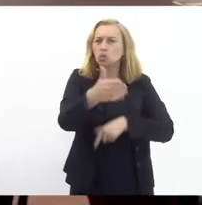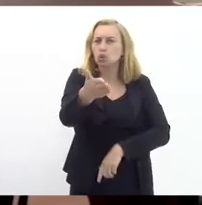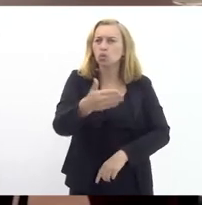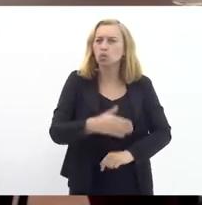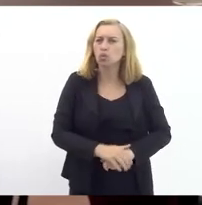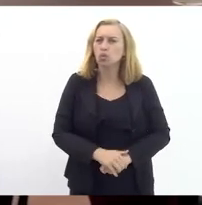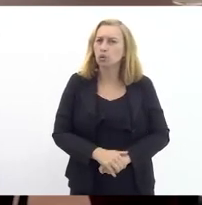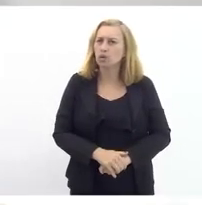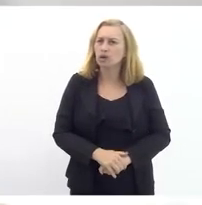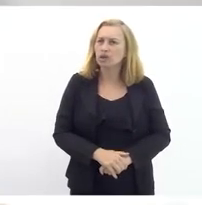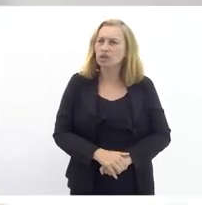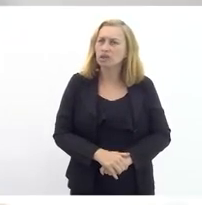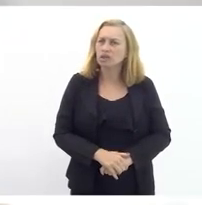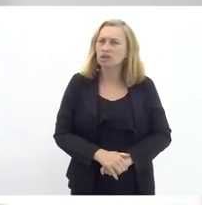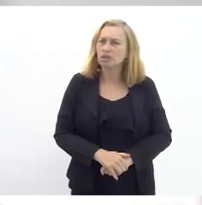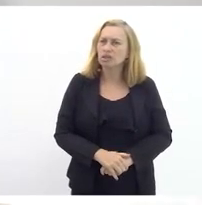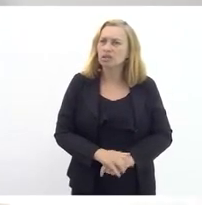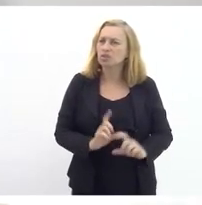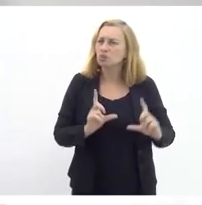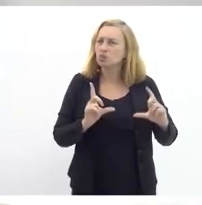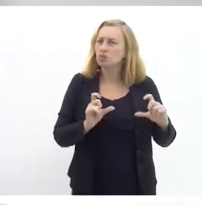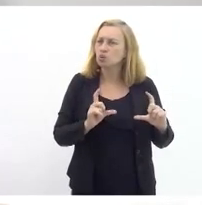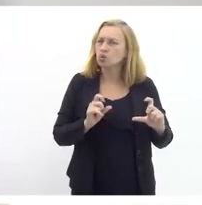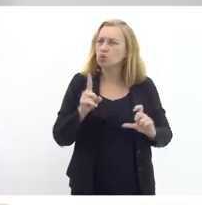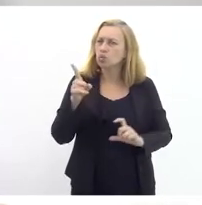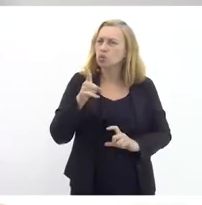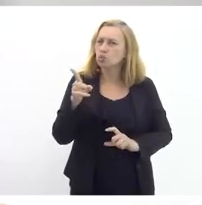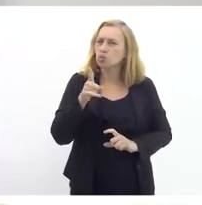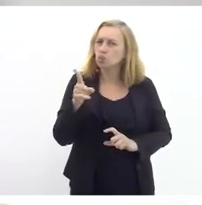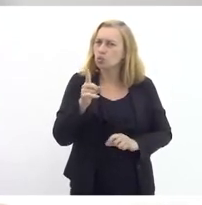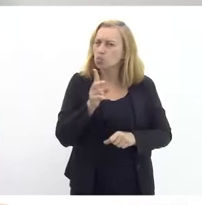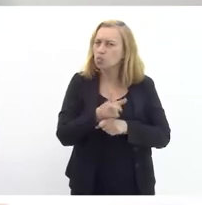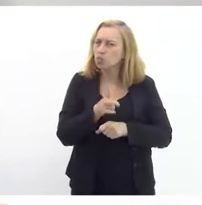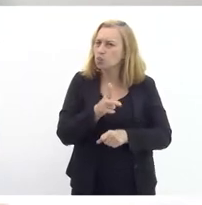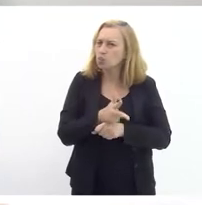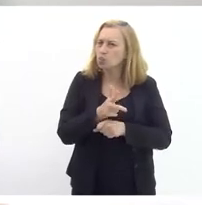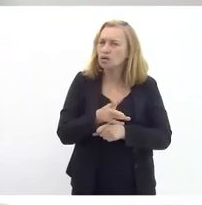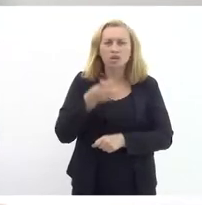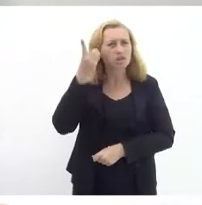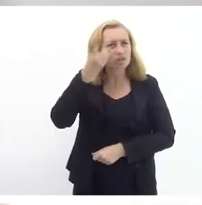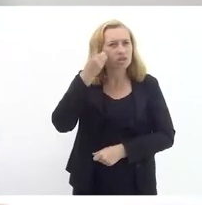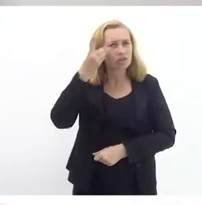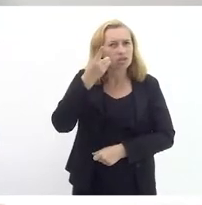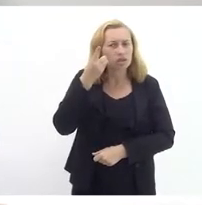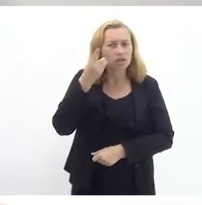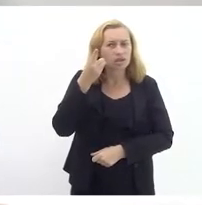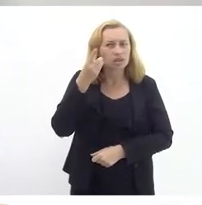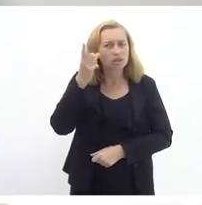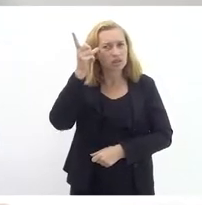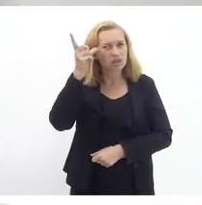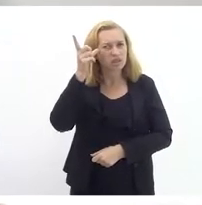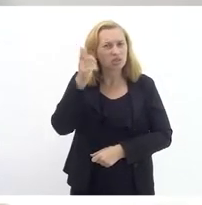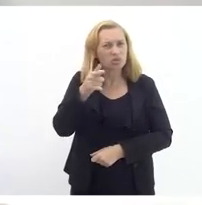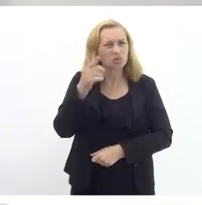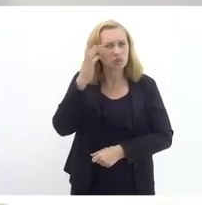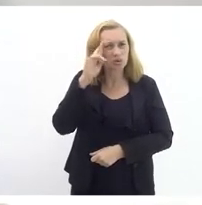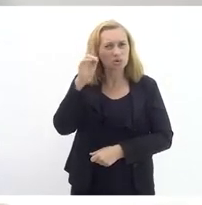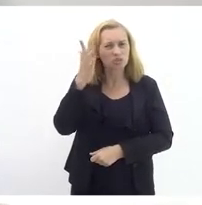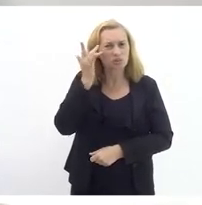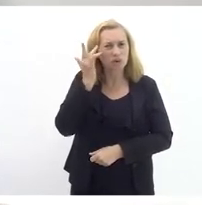mas essas fotos e esse vídeo que a deputada Lucinha trouxe, o senhor não acha que